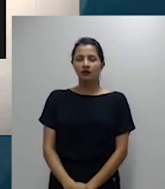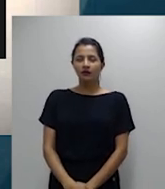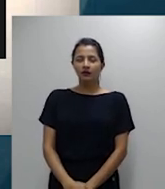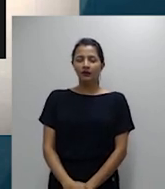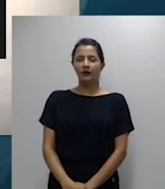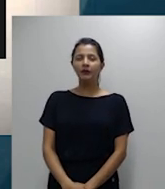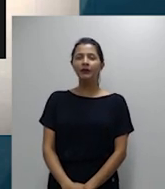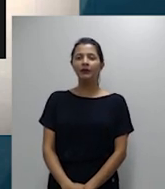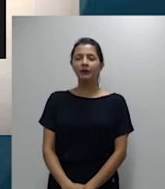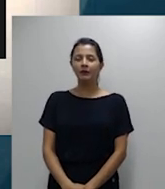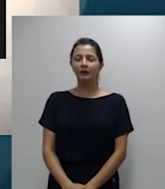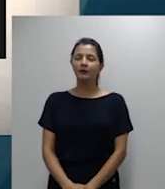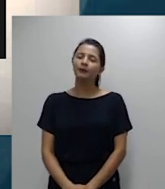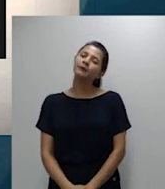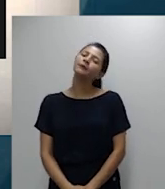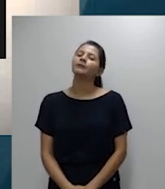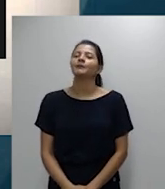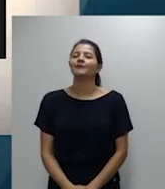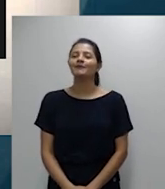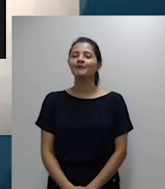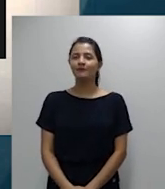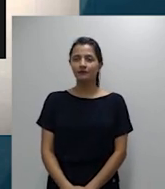E aí